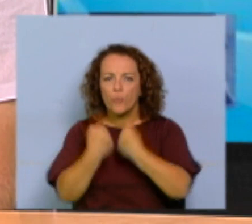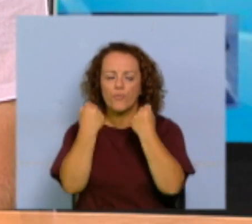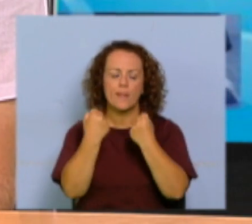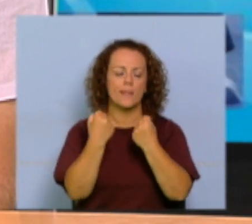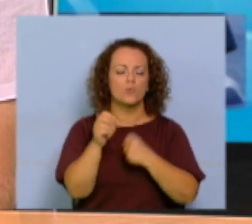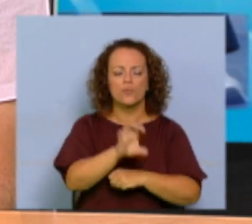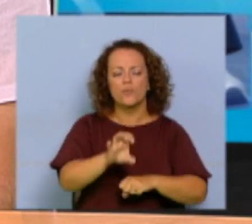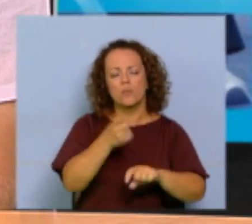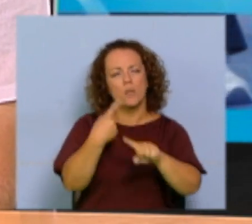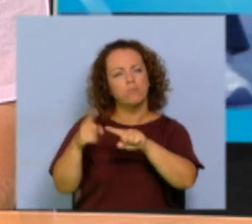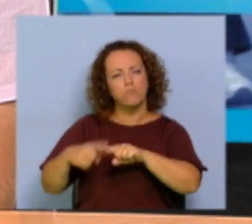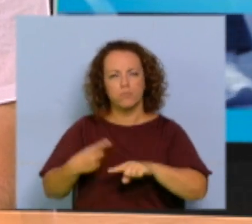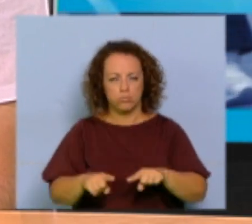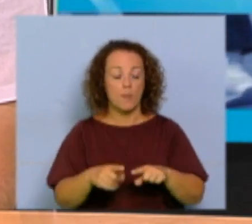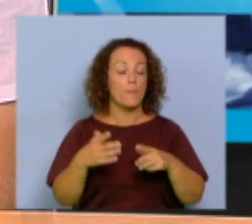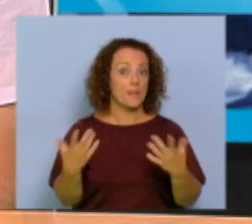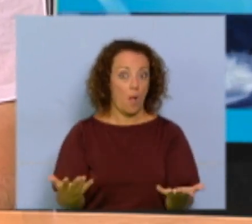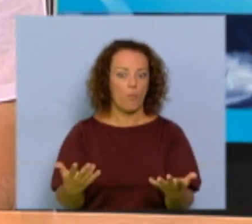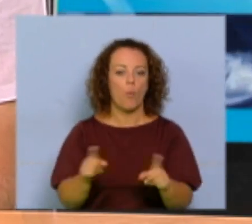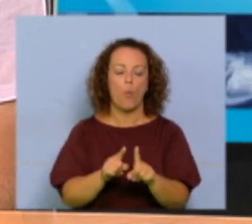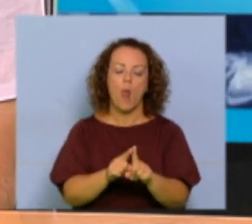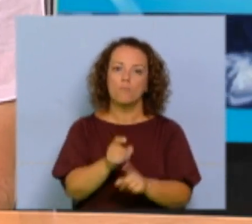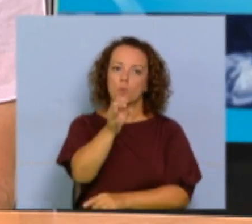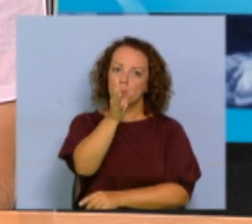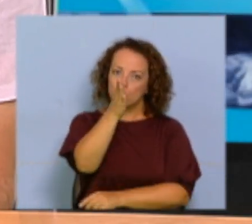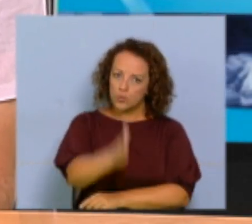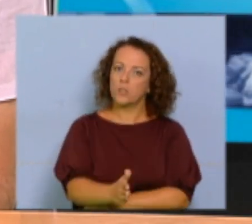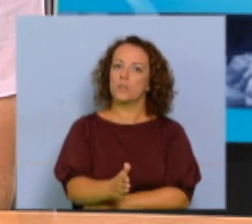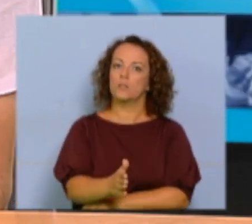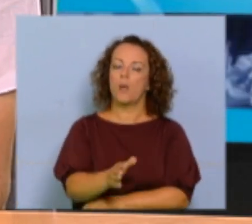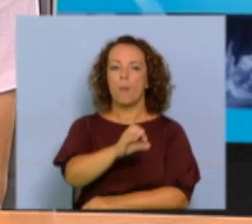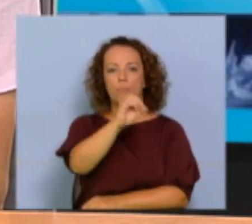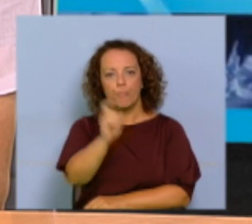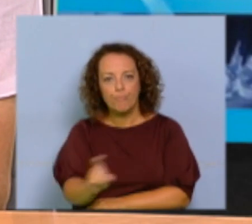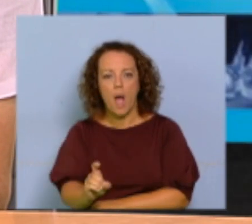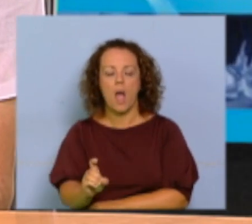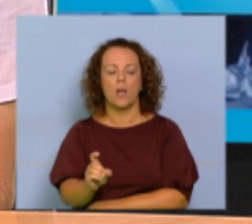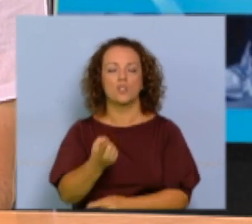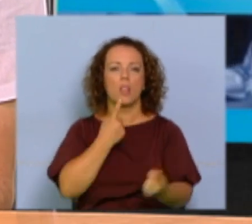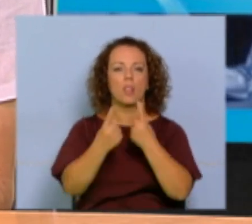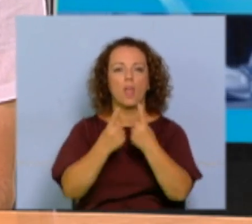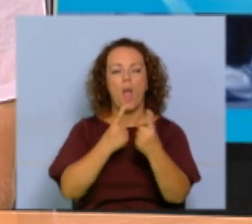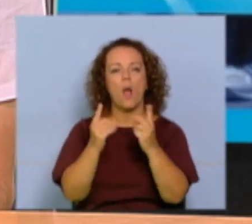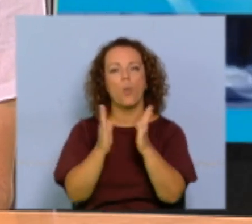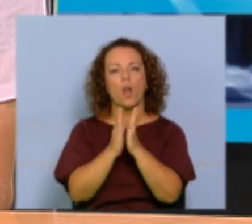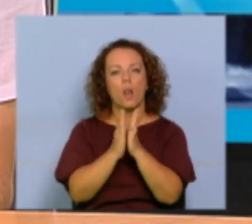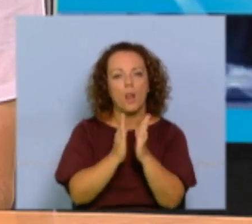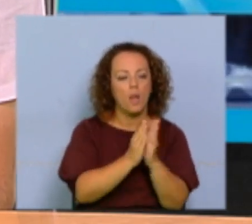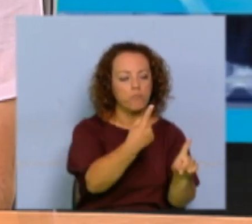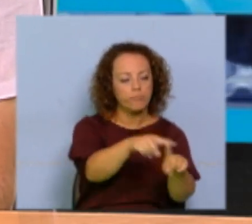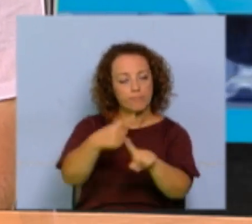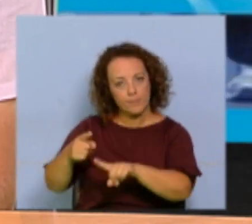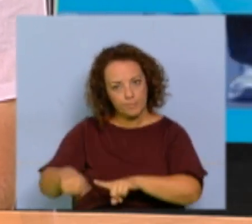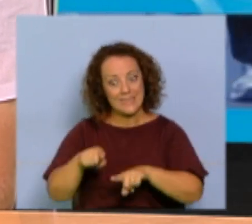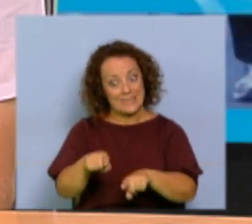isso, tudo o que tem a ver com justiça, paz, integridade da criação, diálogo interreligioso, torna-se para nós,